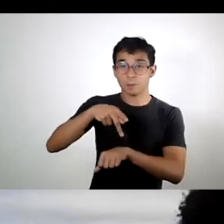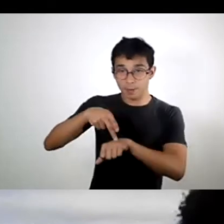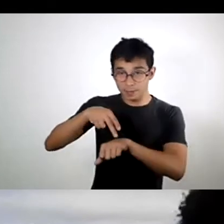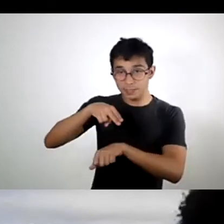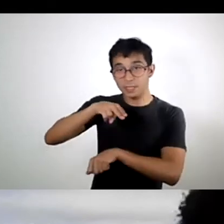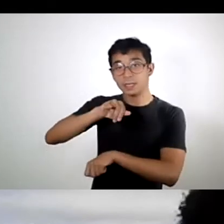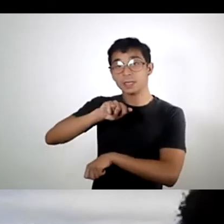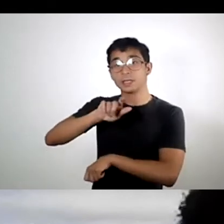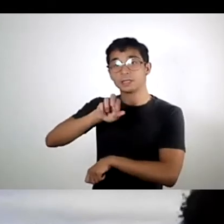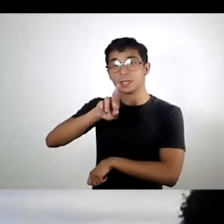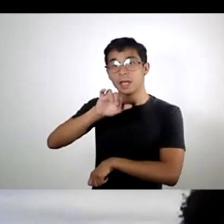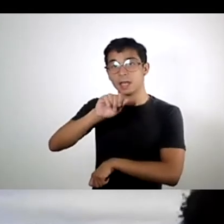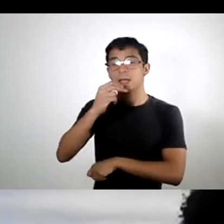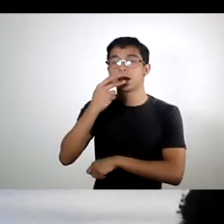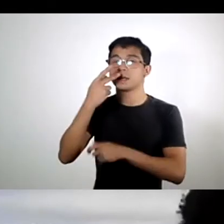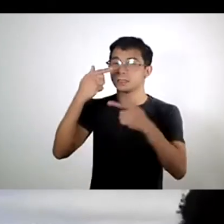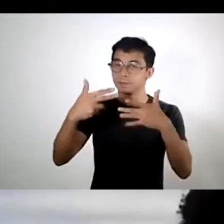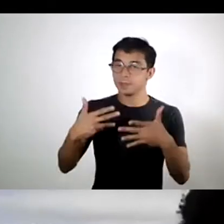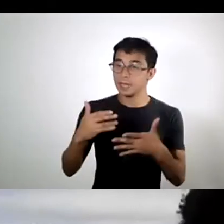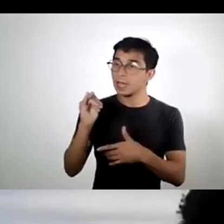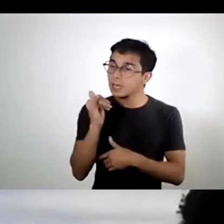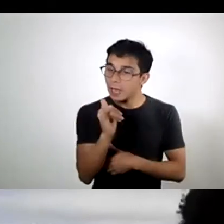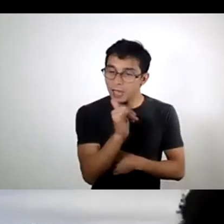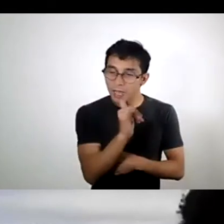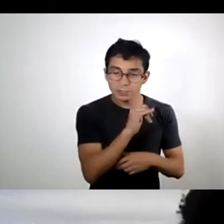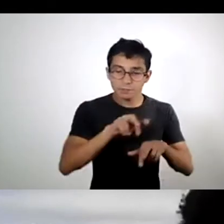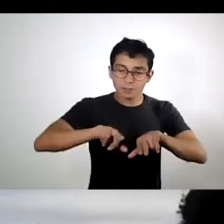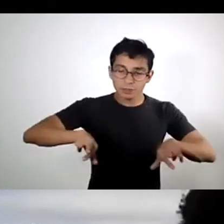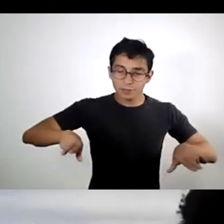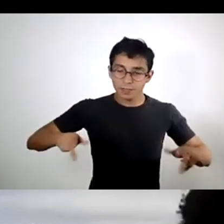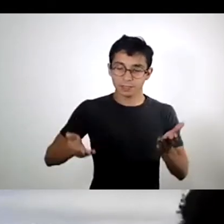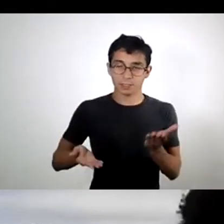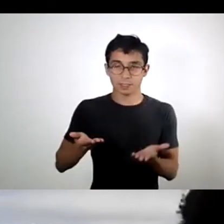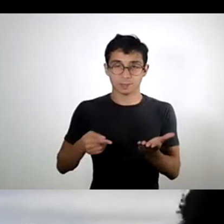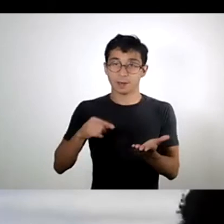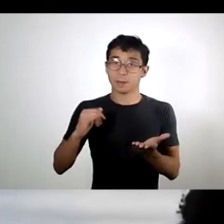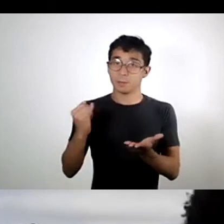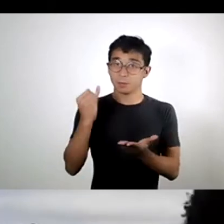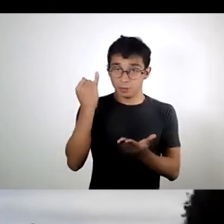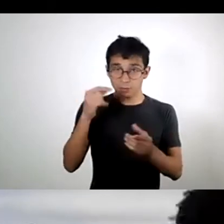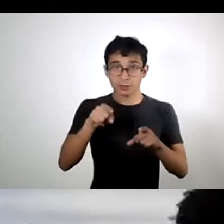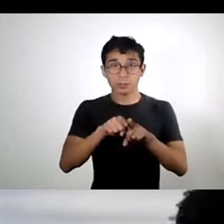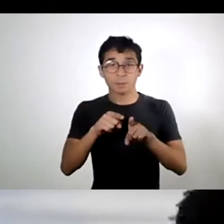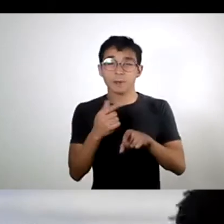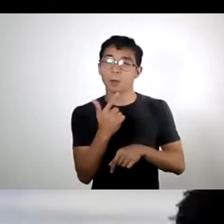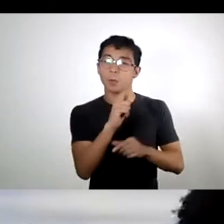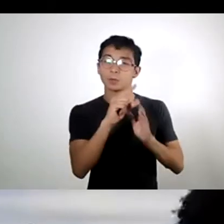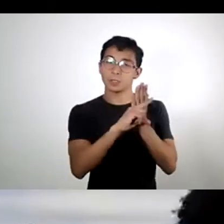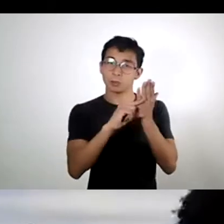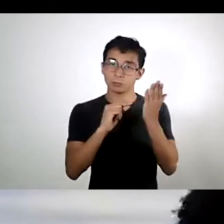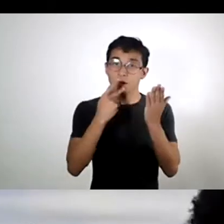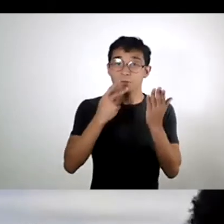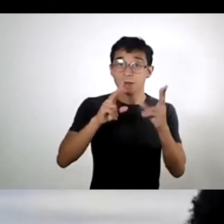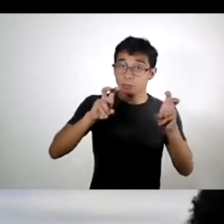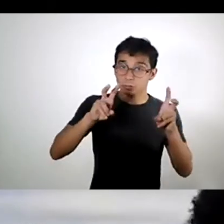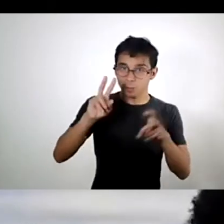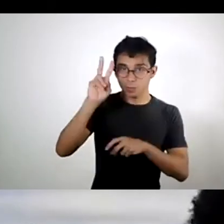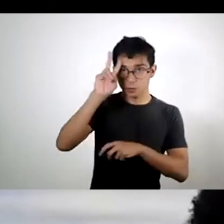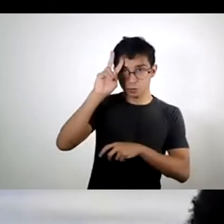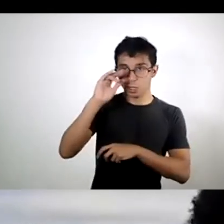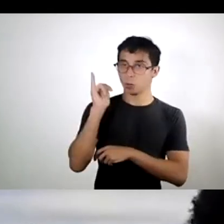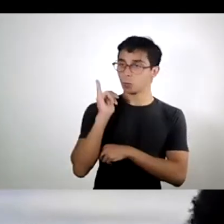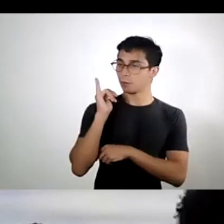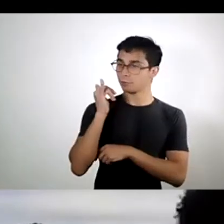do equilíbrio de narrativas, assim como a Chimamanda Ngozi Adichie fala do perigo da história única, a gente, pelo fato de